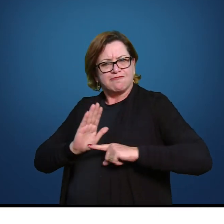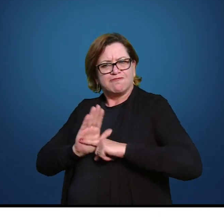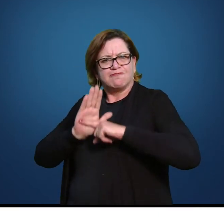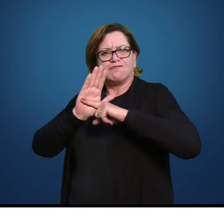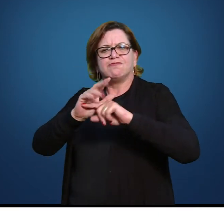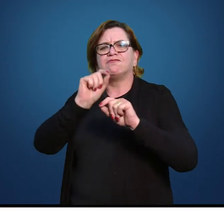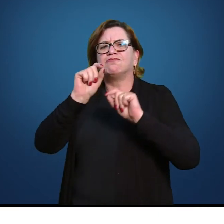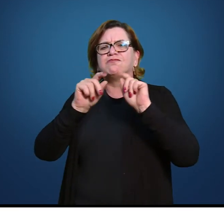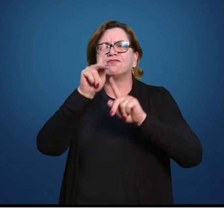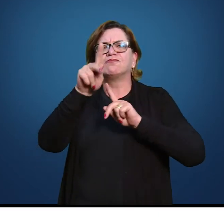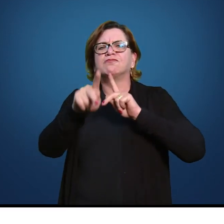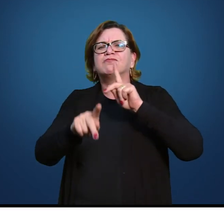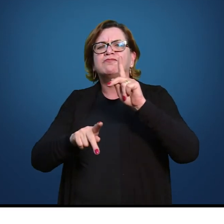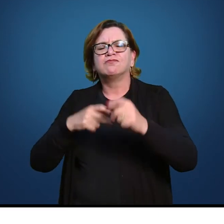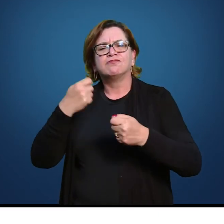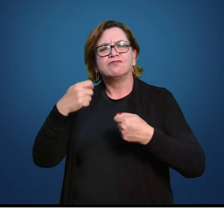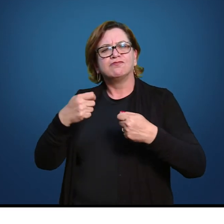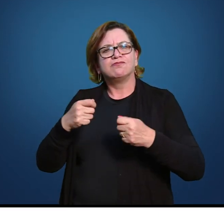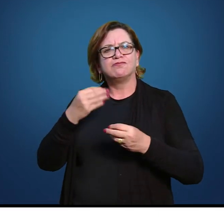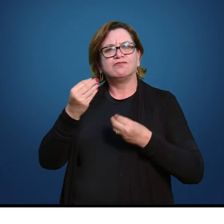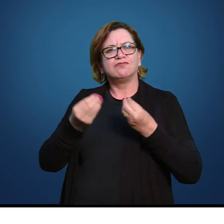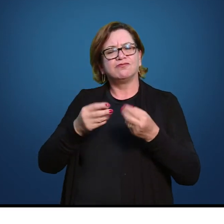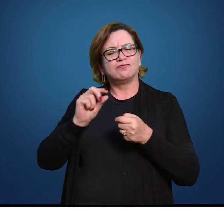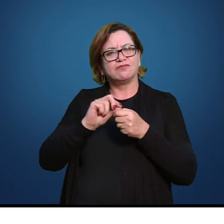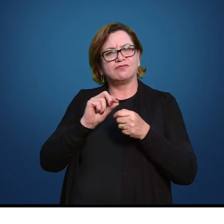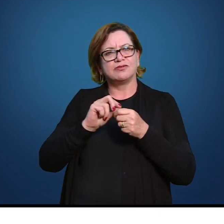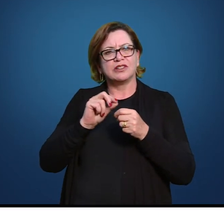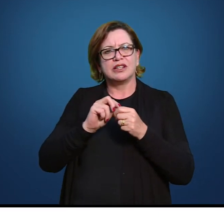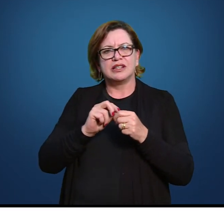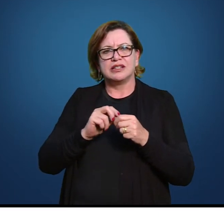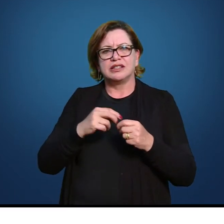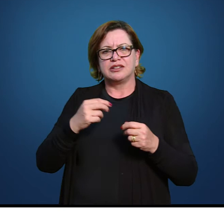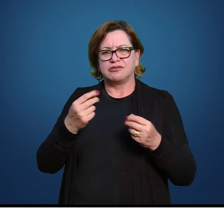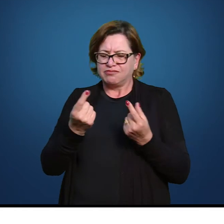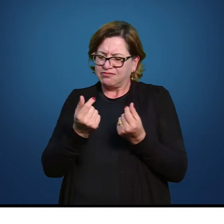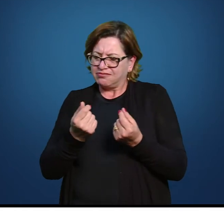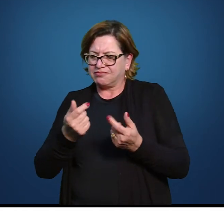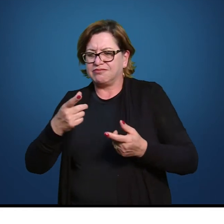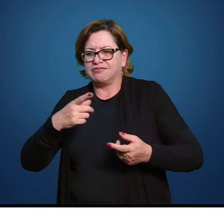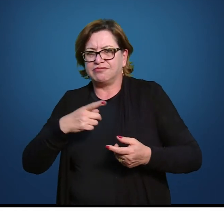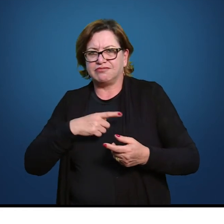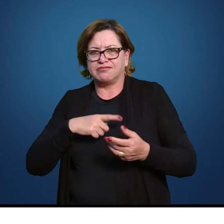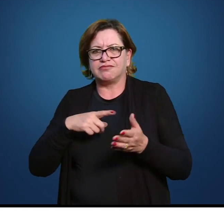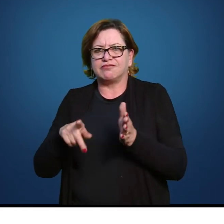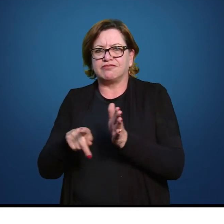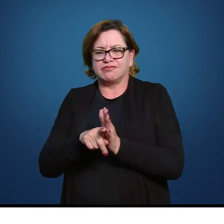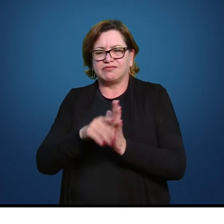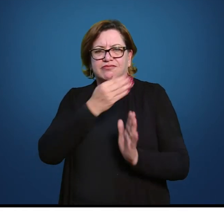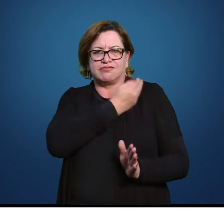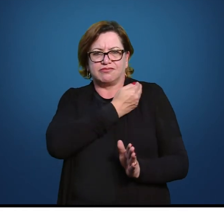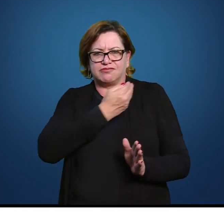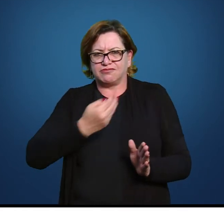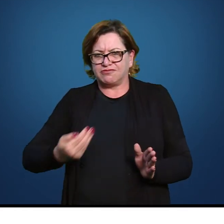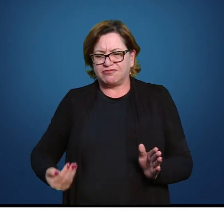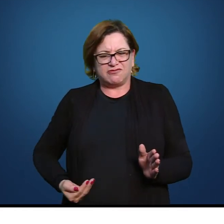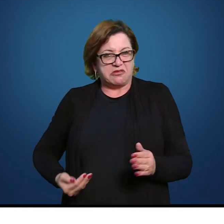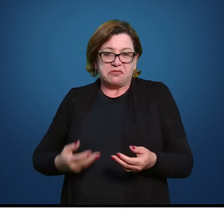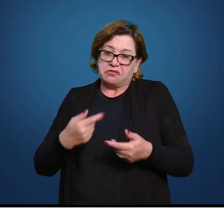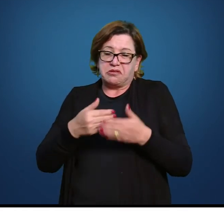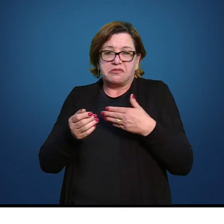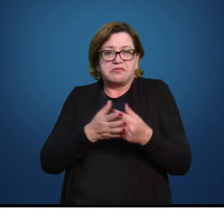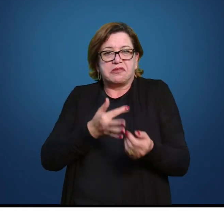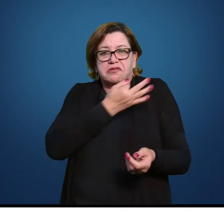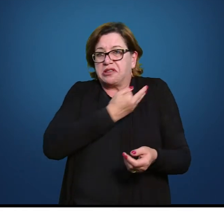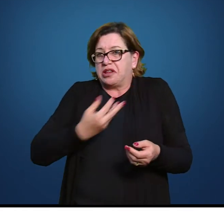às necessidades da comunidade, fazendo com que as verbas recebidas do governo federal, governo estadual ou de